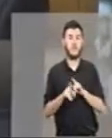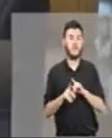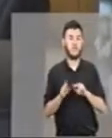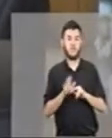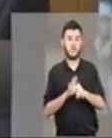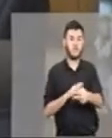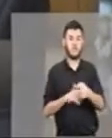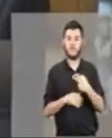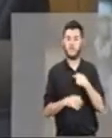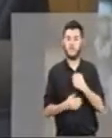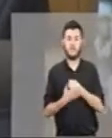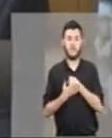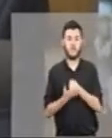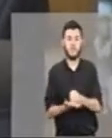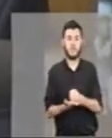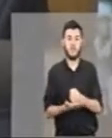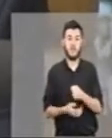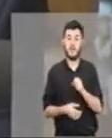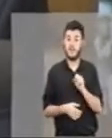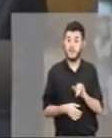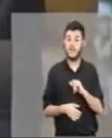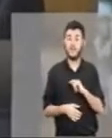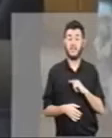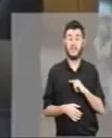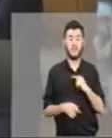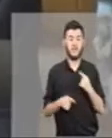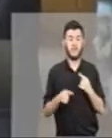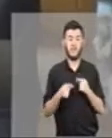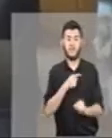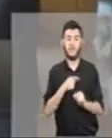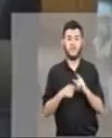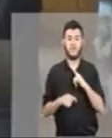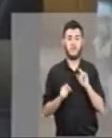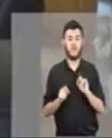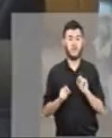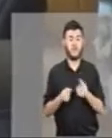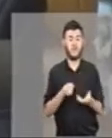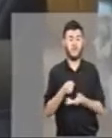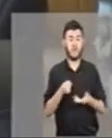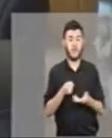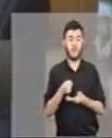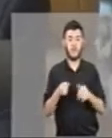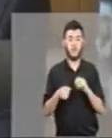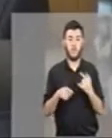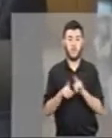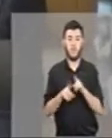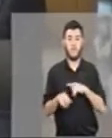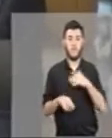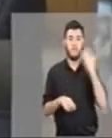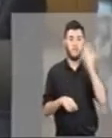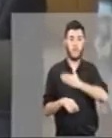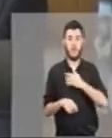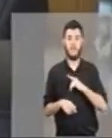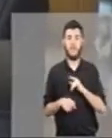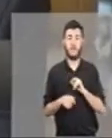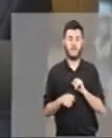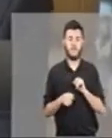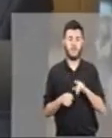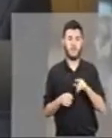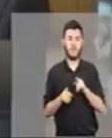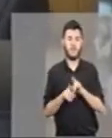pode apoiar-se, não pode ter fundamento causal, nem derivar de prova comprometida pela mácula da